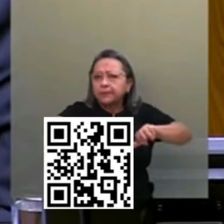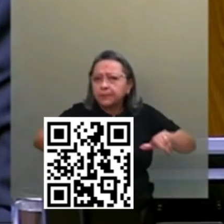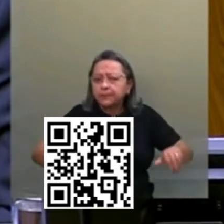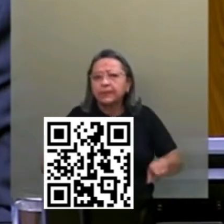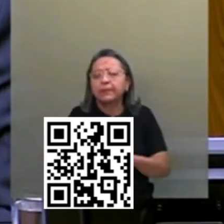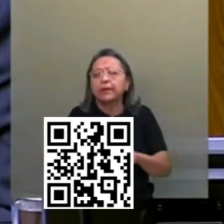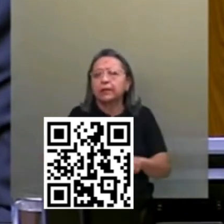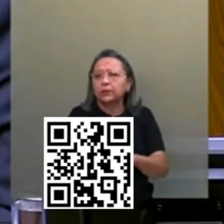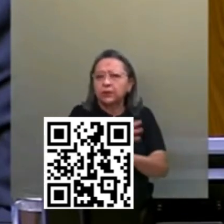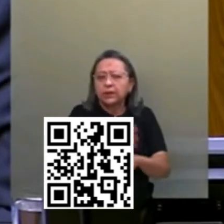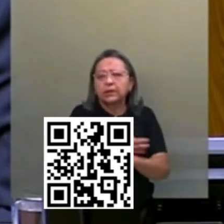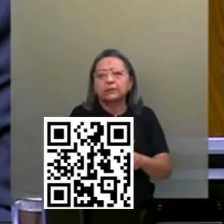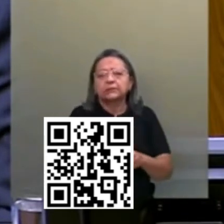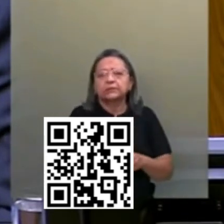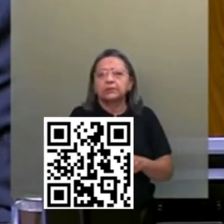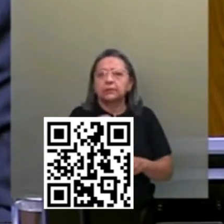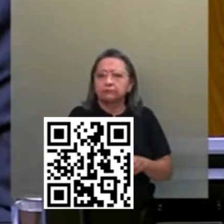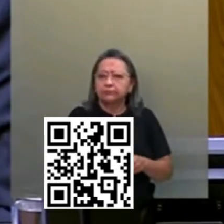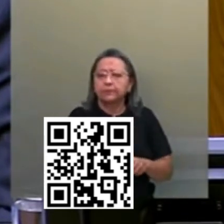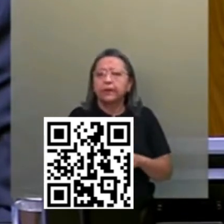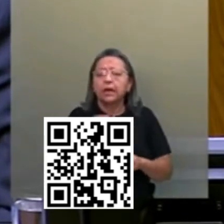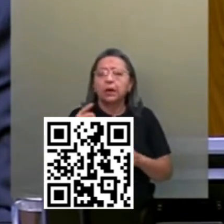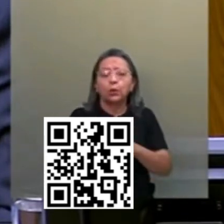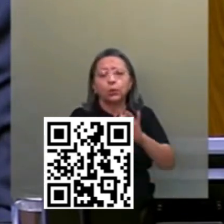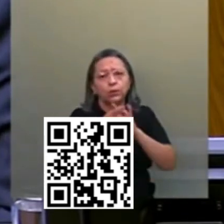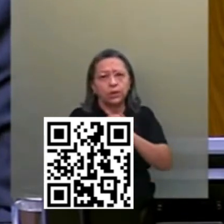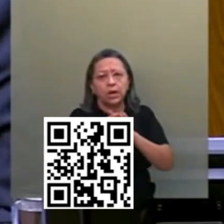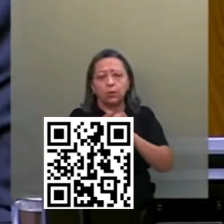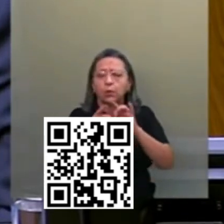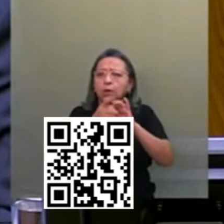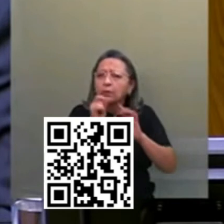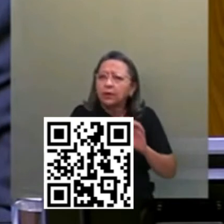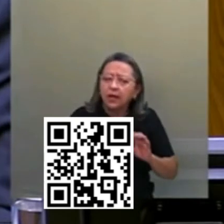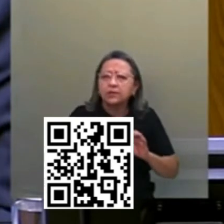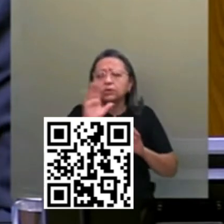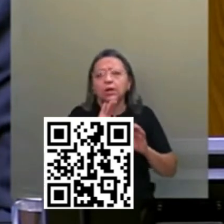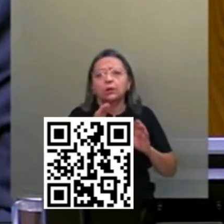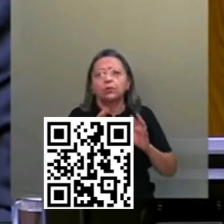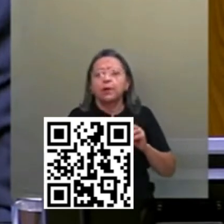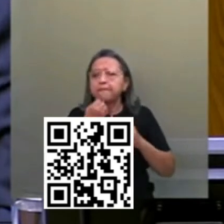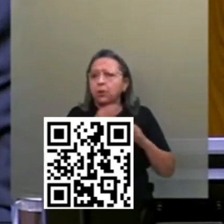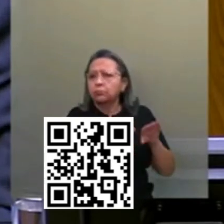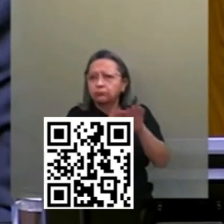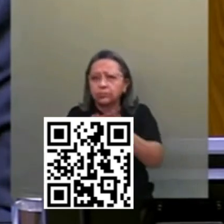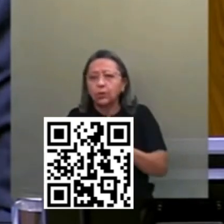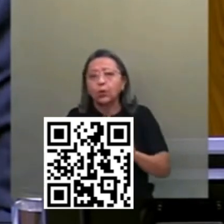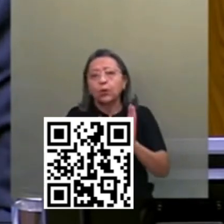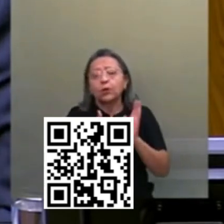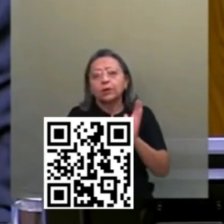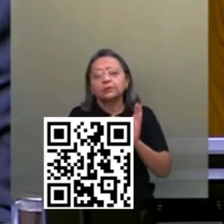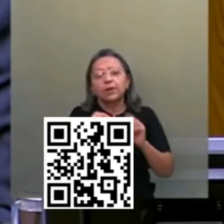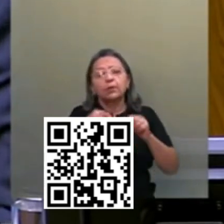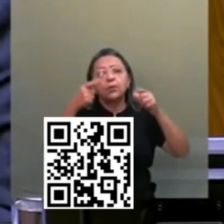a intolerância, a radicalização pela união nacional, a união em prol do bem comum. O Congresso é, por